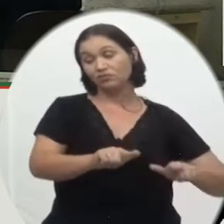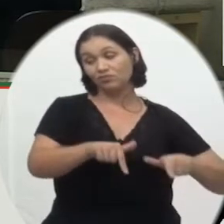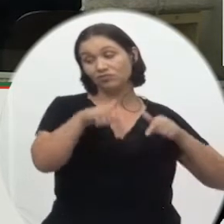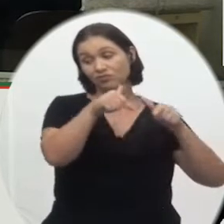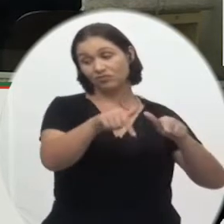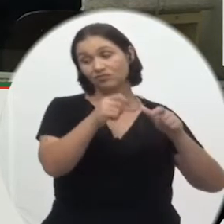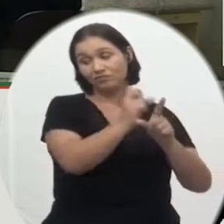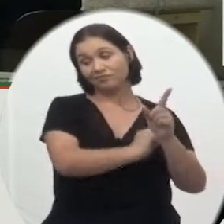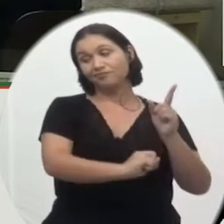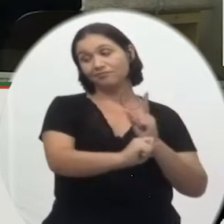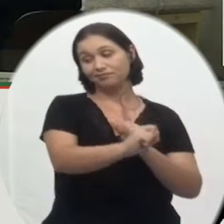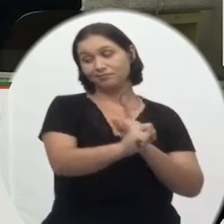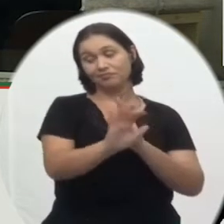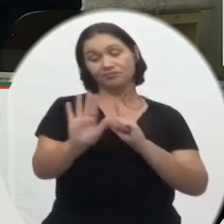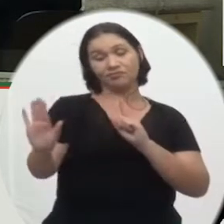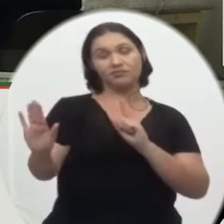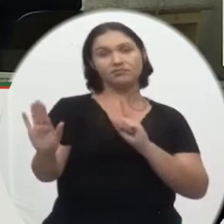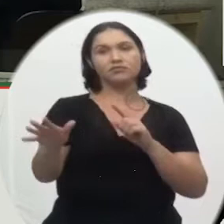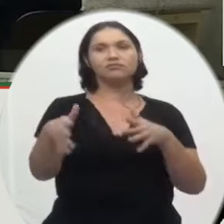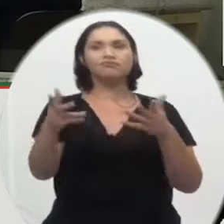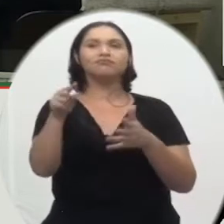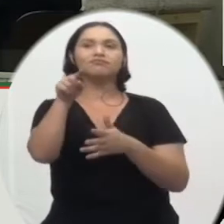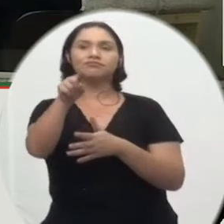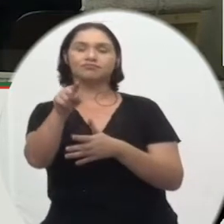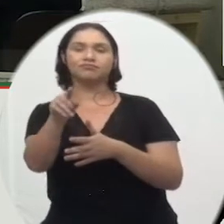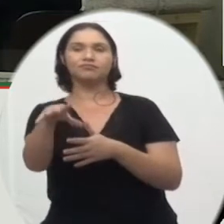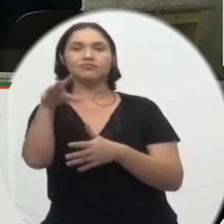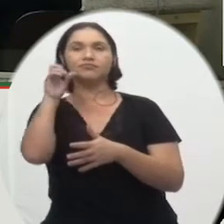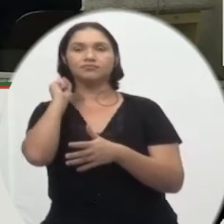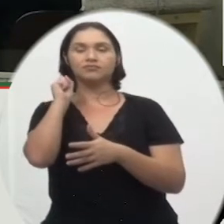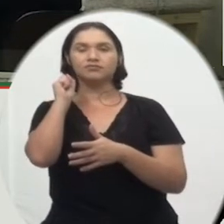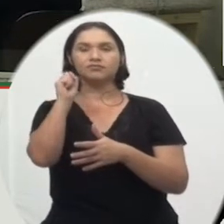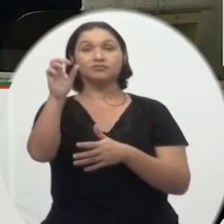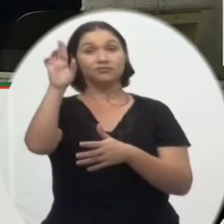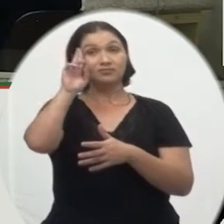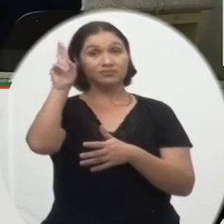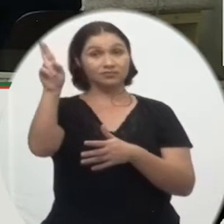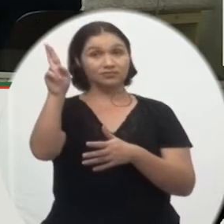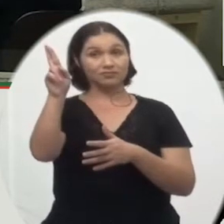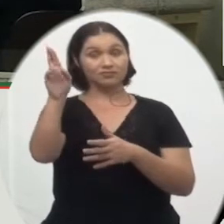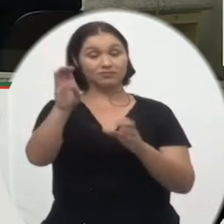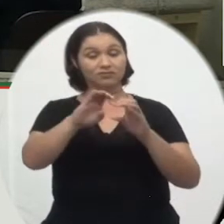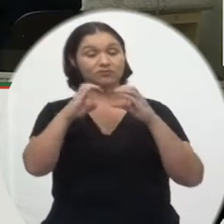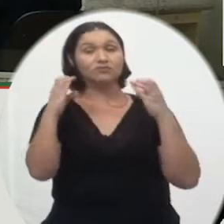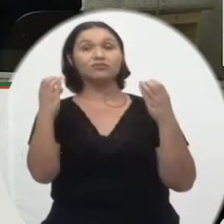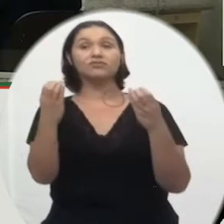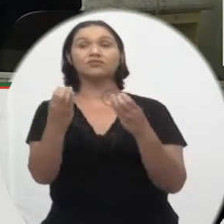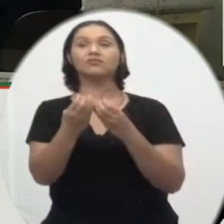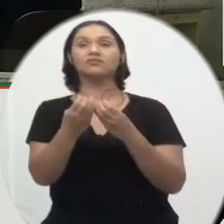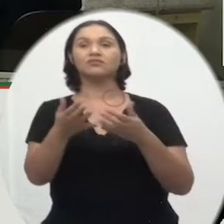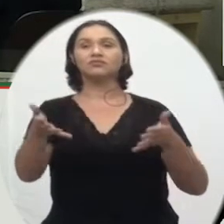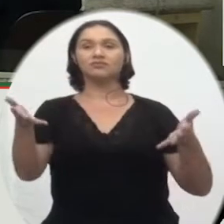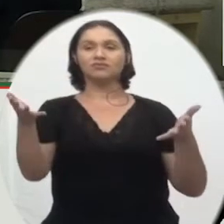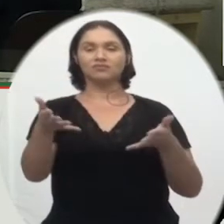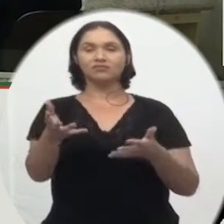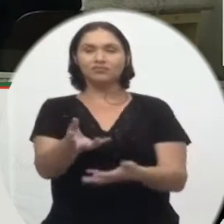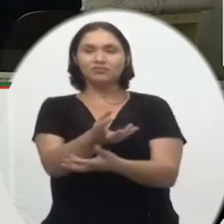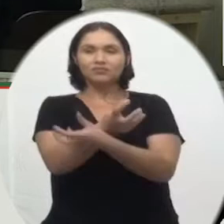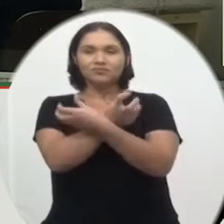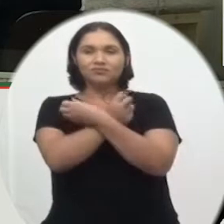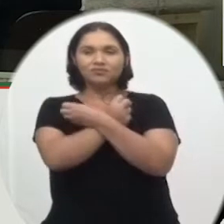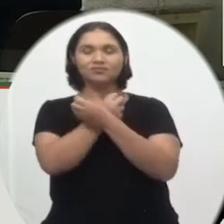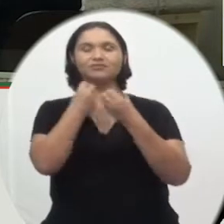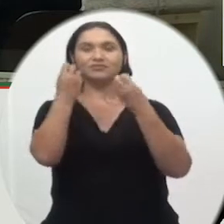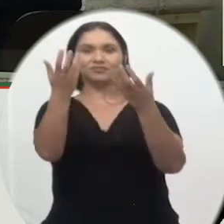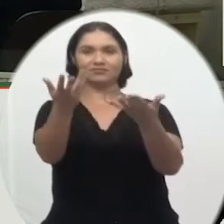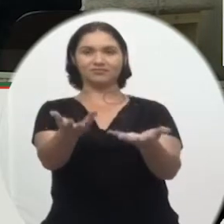qualquer um. Então, a você que está nos ouvindo aí, cada líder comunitário, eu deixo um abraço carinhoso no coração de vocês